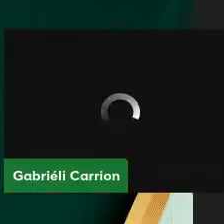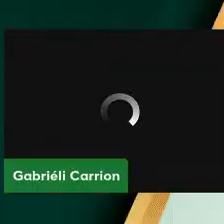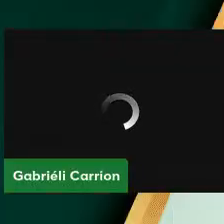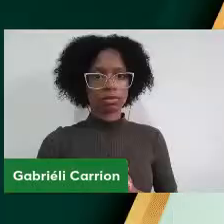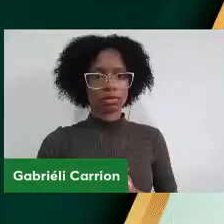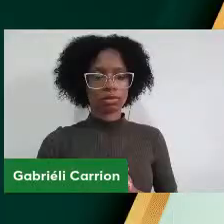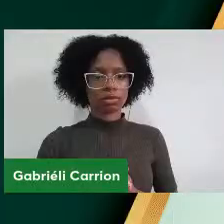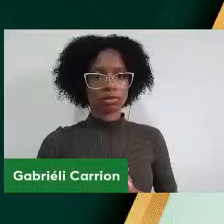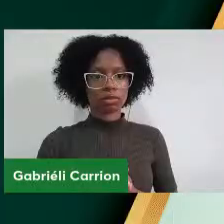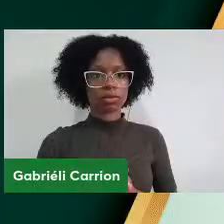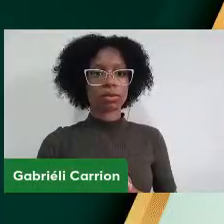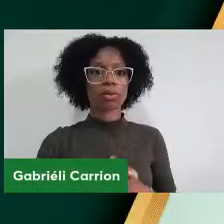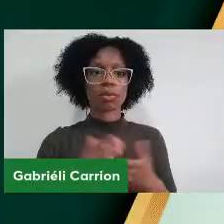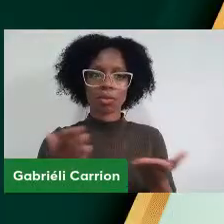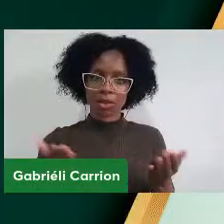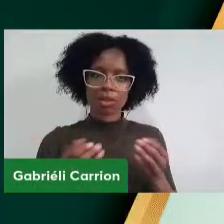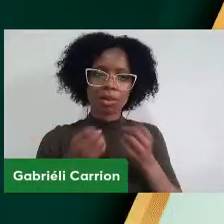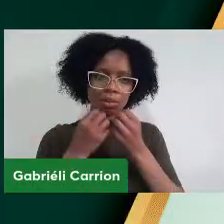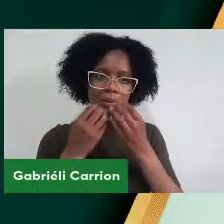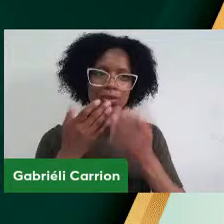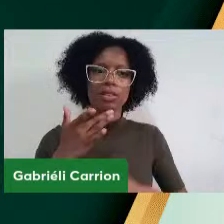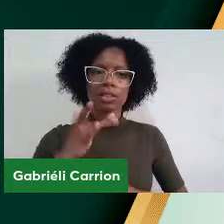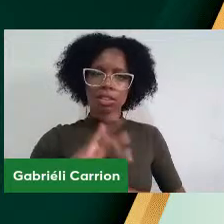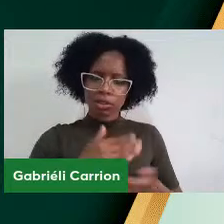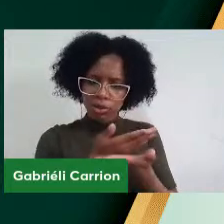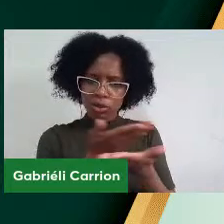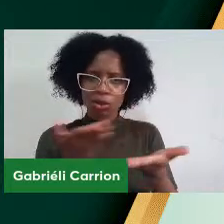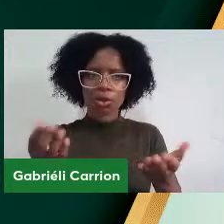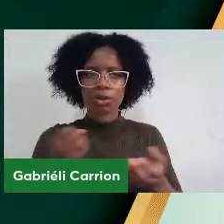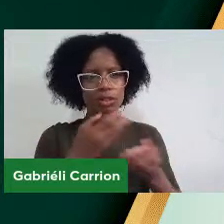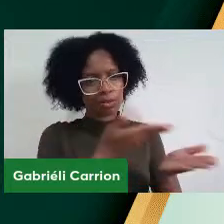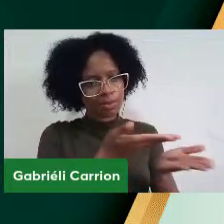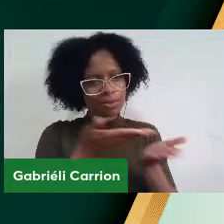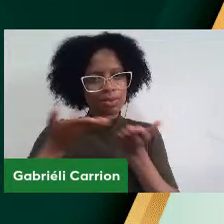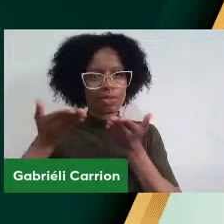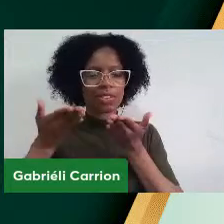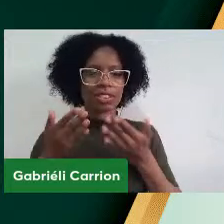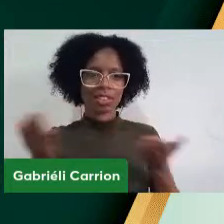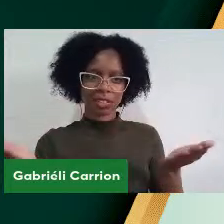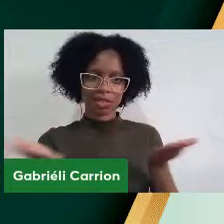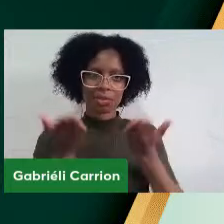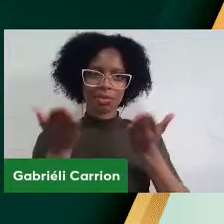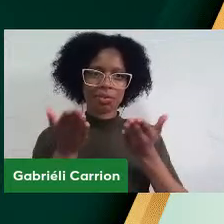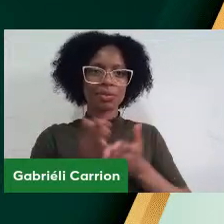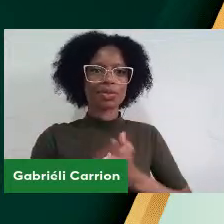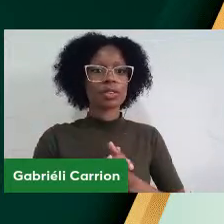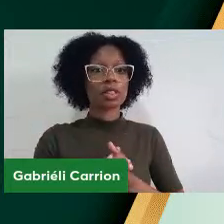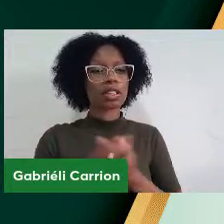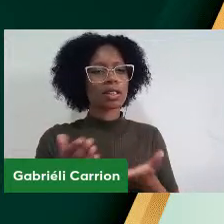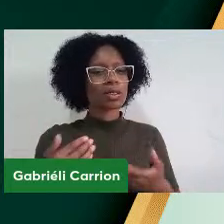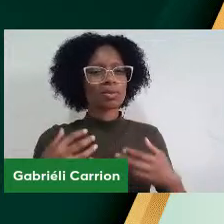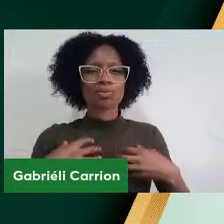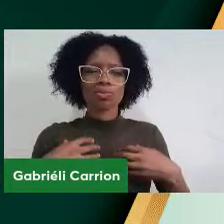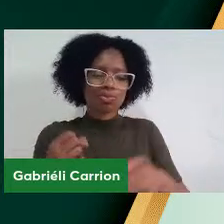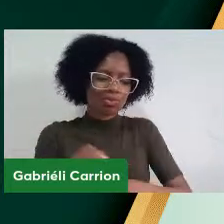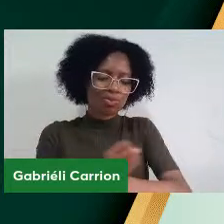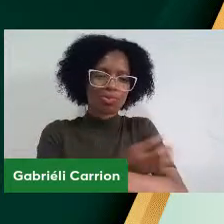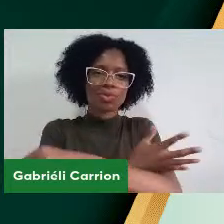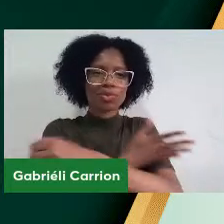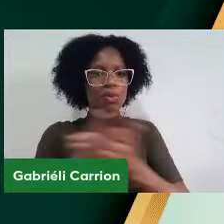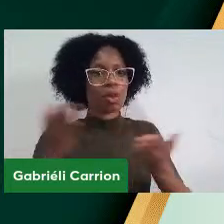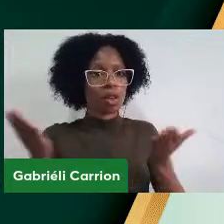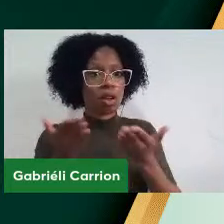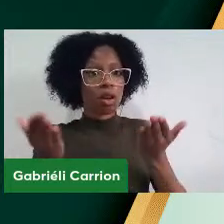Senhoras e senhores, boa tarde. Sejam todos bem-vindos e bem-vindas. É com muita emoção e alegria que